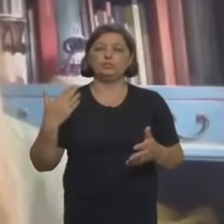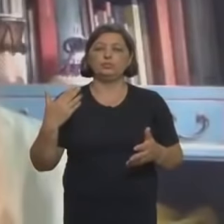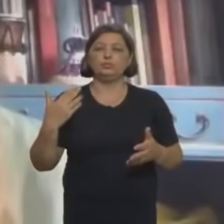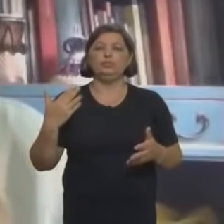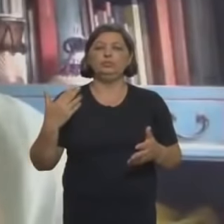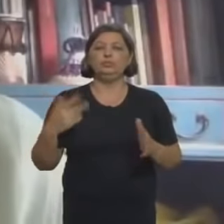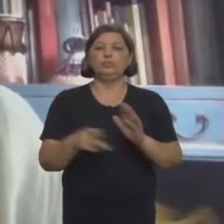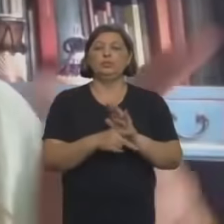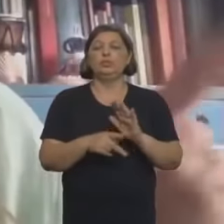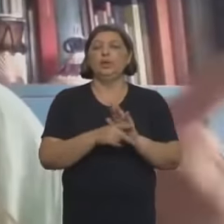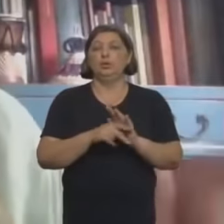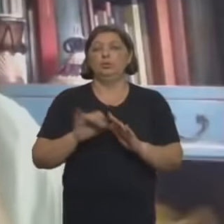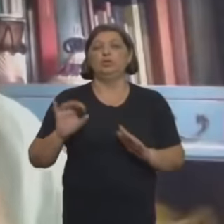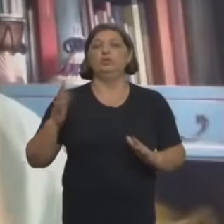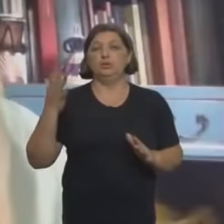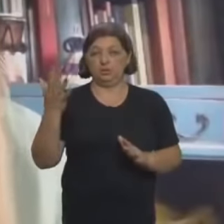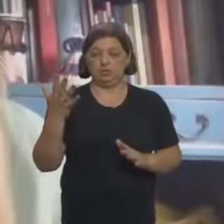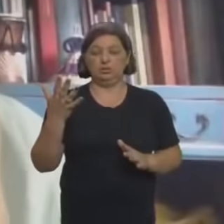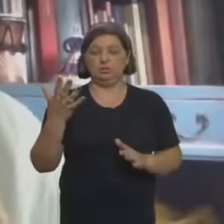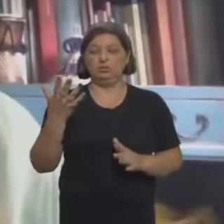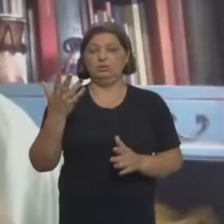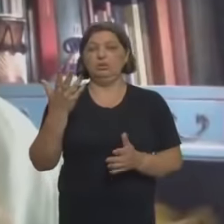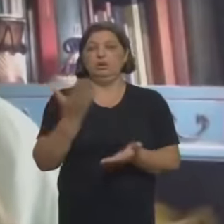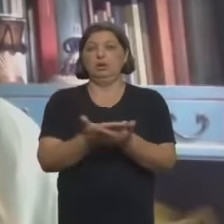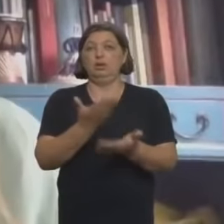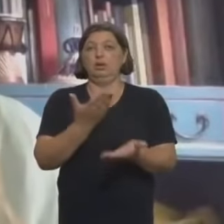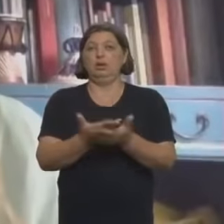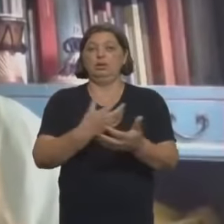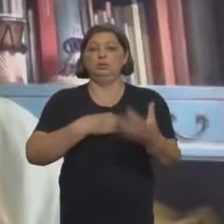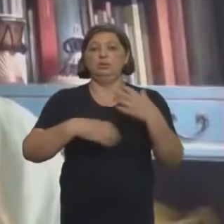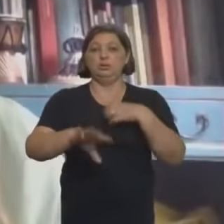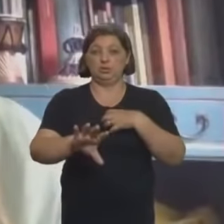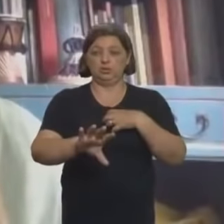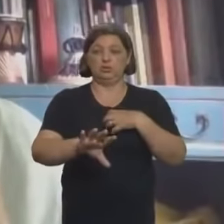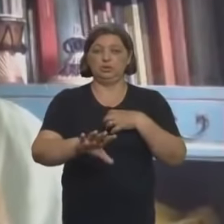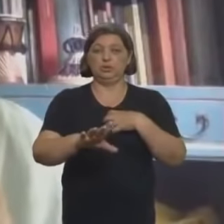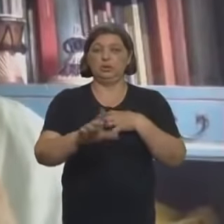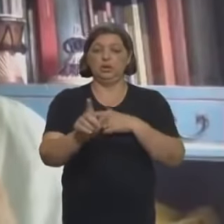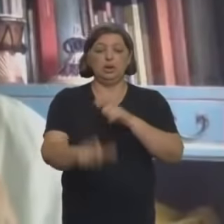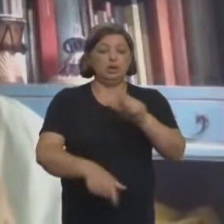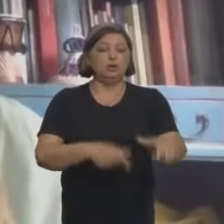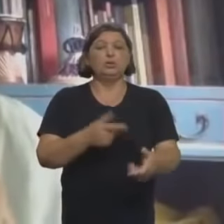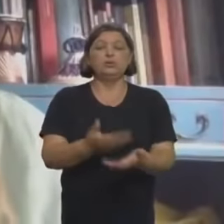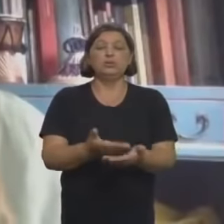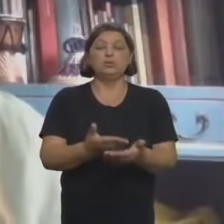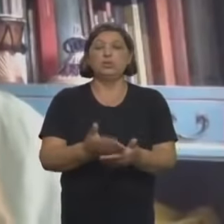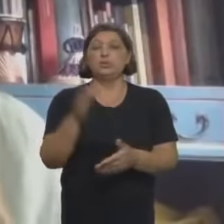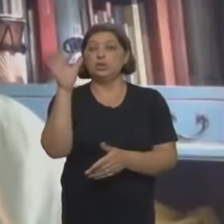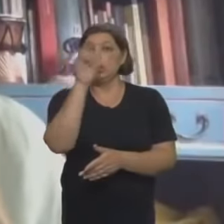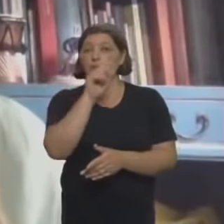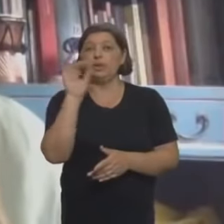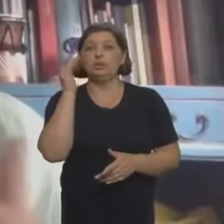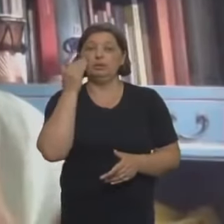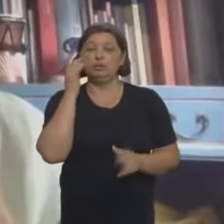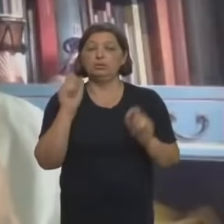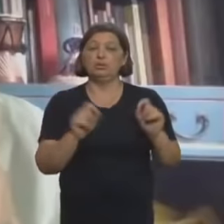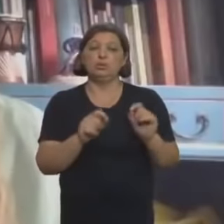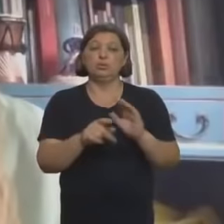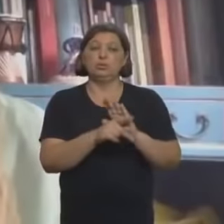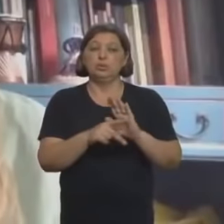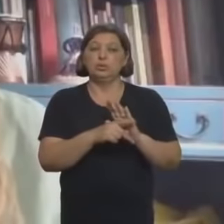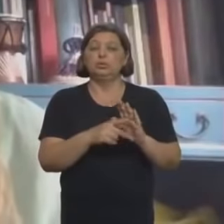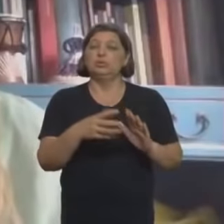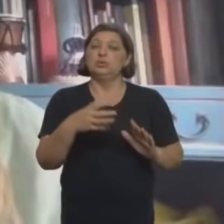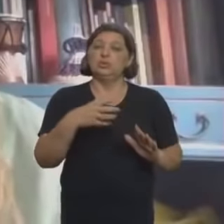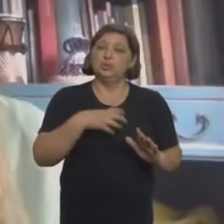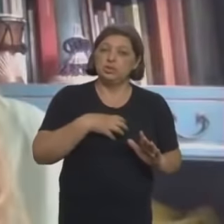da Janete, mas ainda nas aulas de empatia, os estudantes vão começando a entender que a corrente da